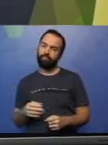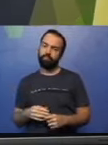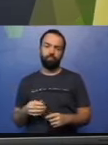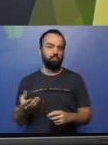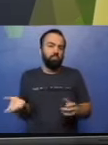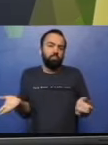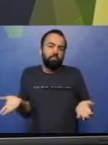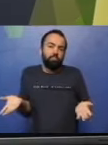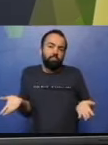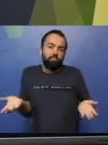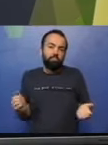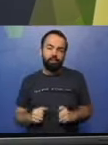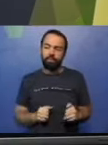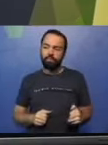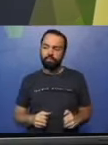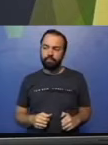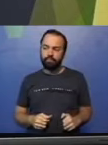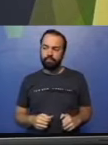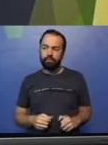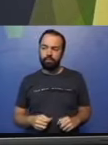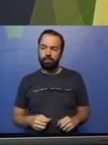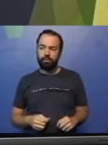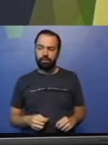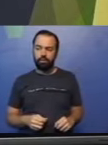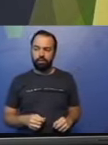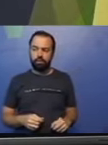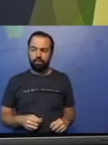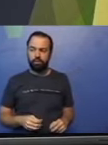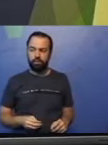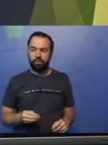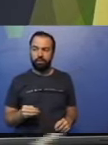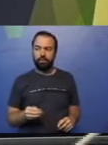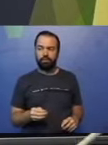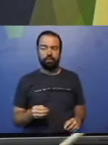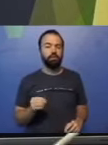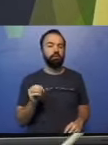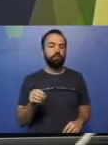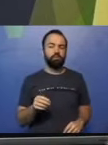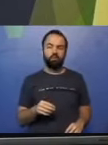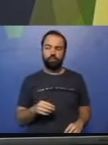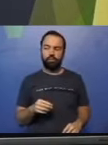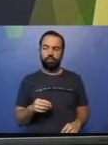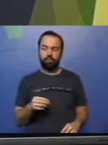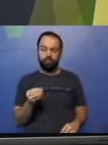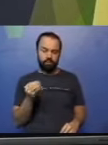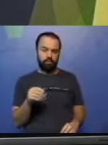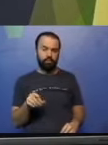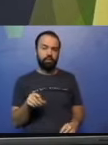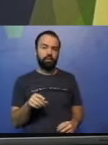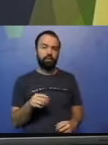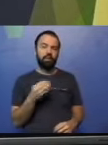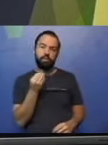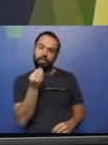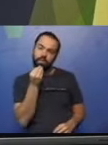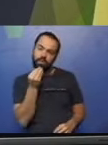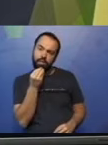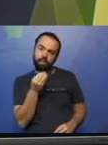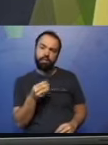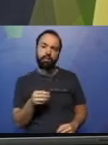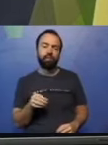A chance do resultado ser um número menor que